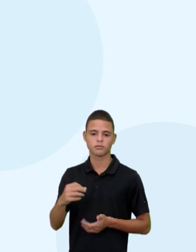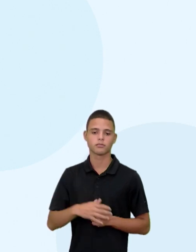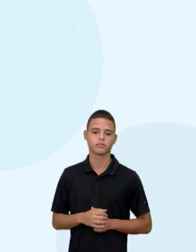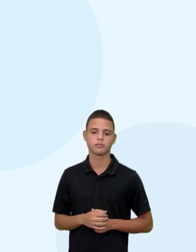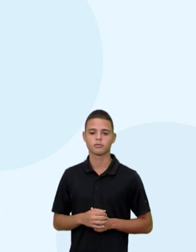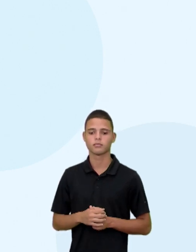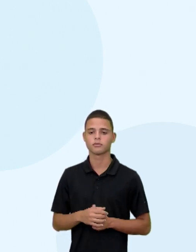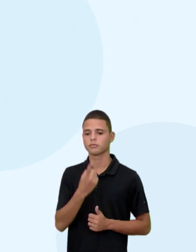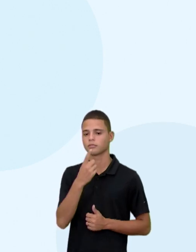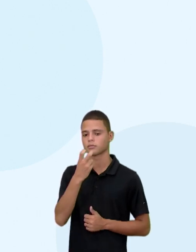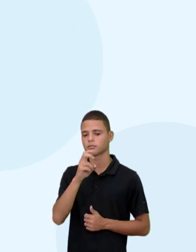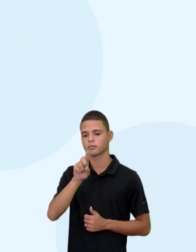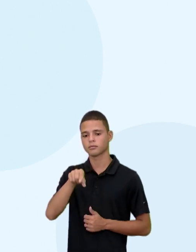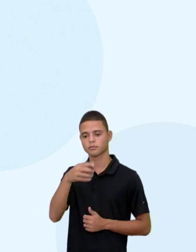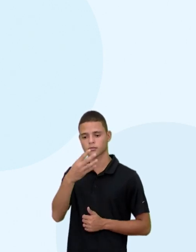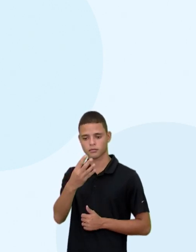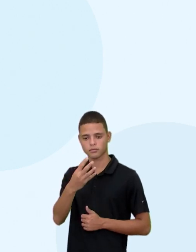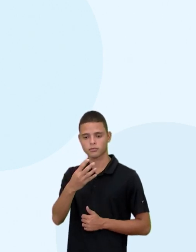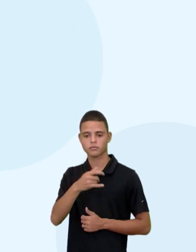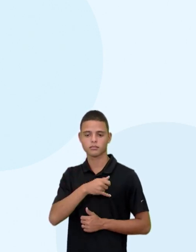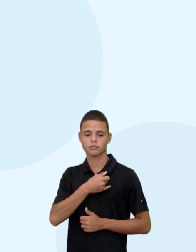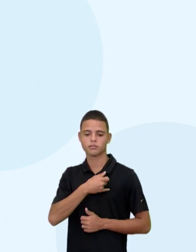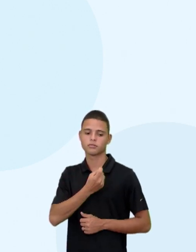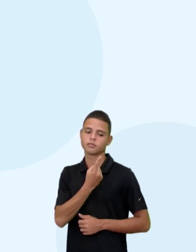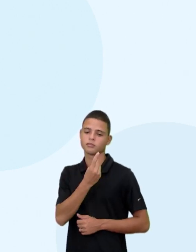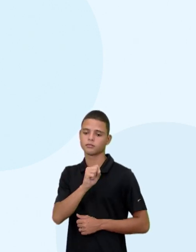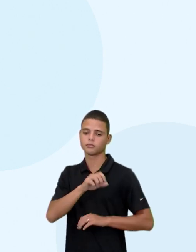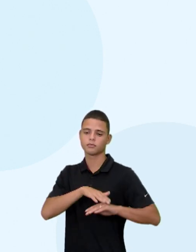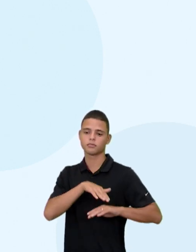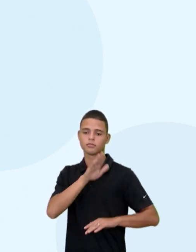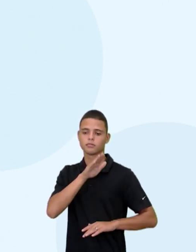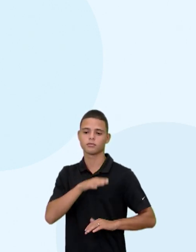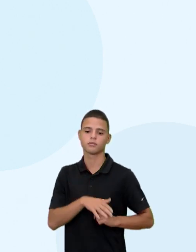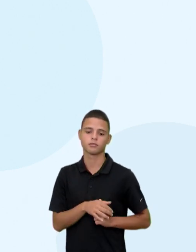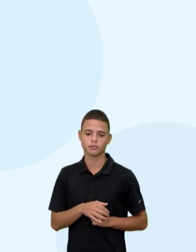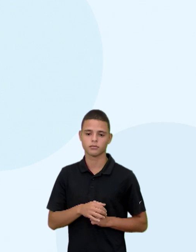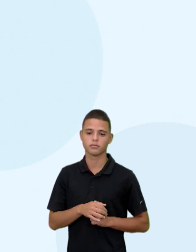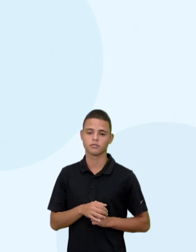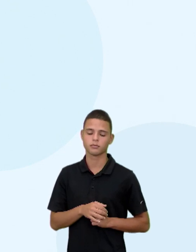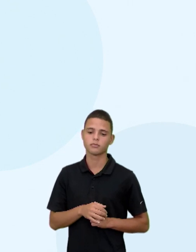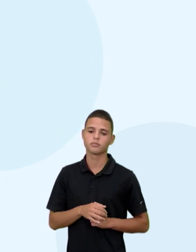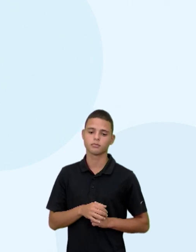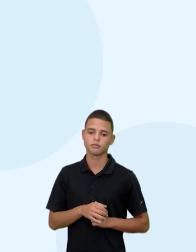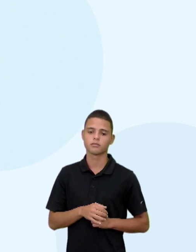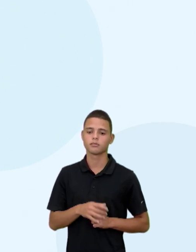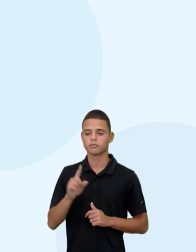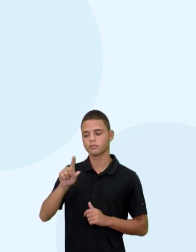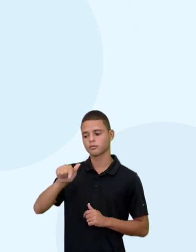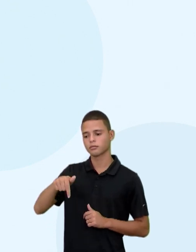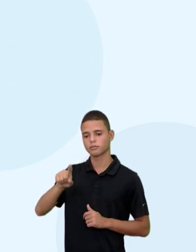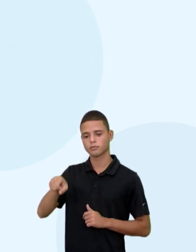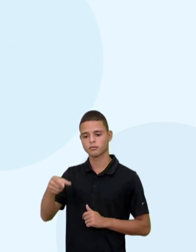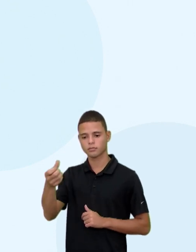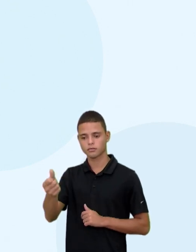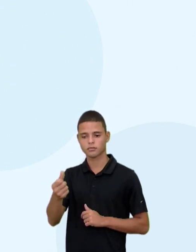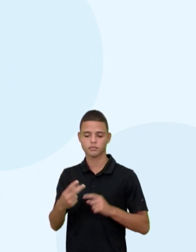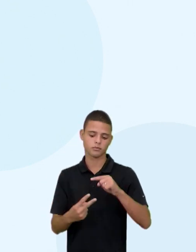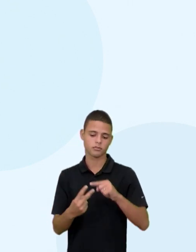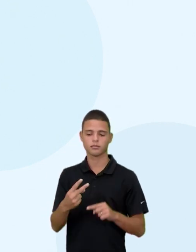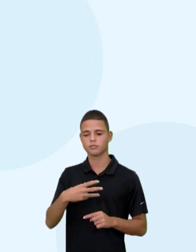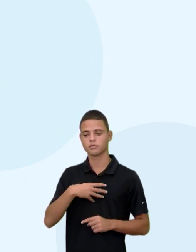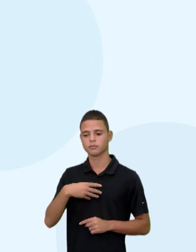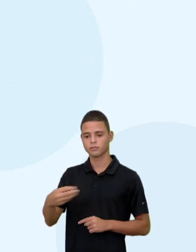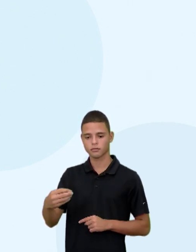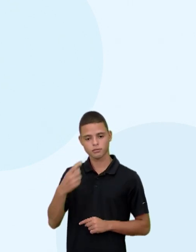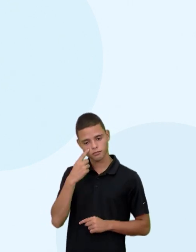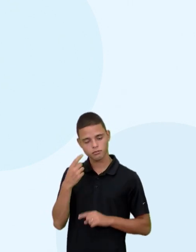filhos maiores de idade, 7,6% com filhos maiores e menores de idade, mostrando até a característica do